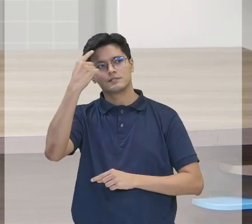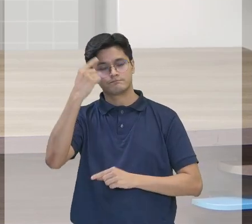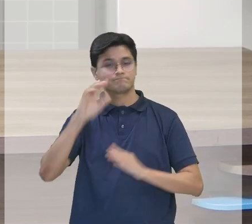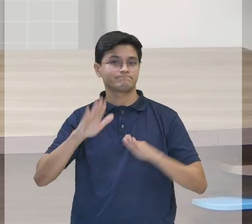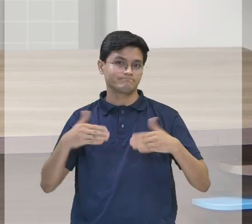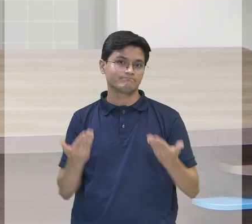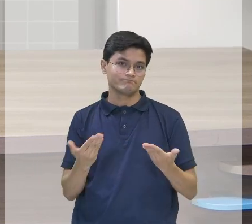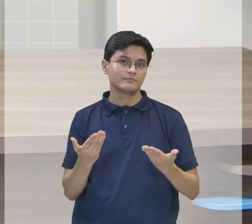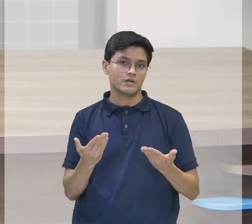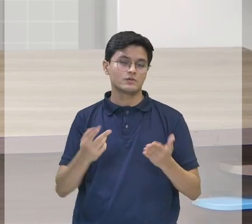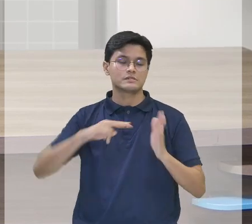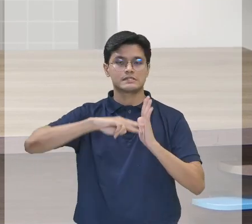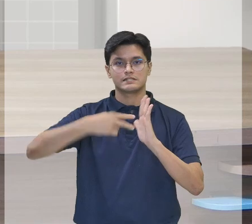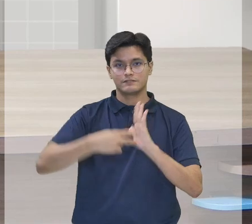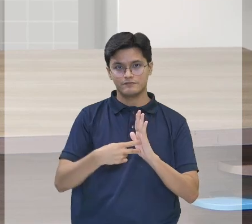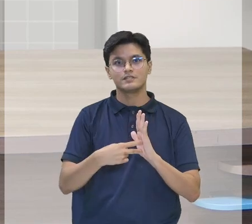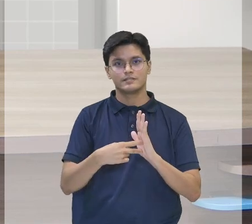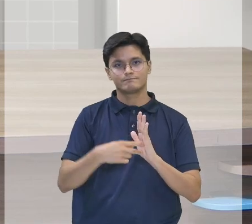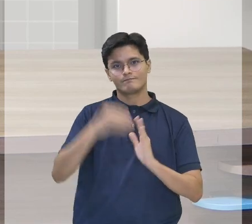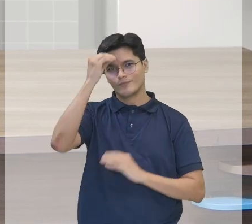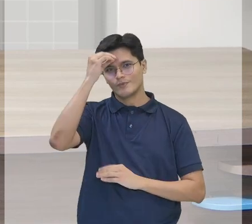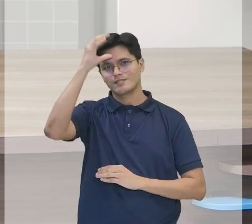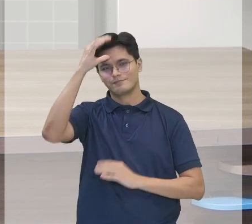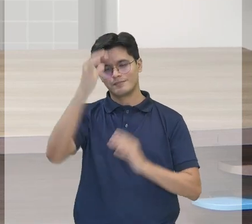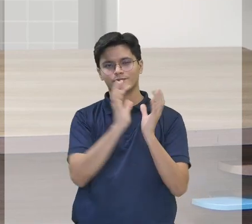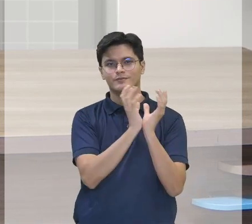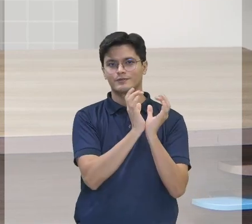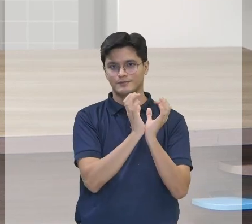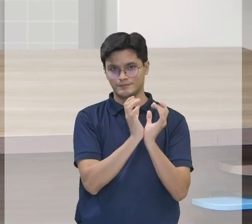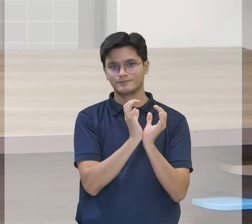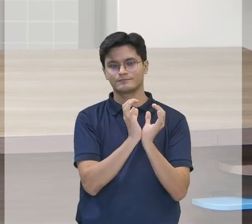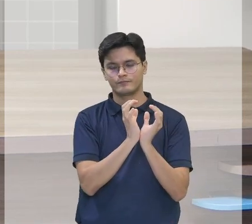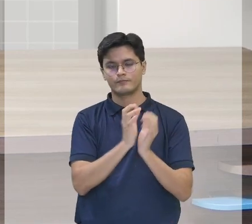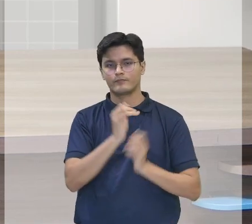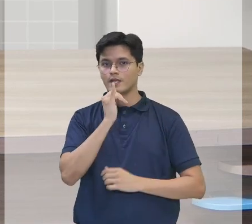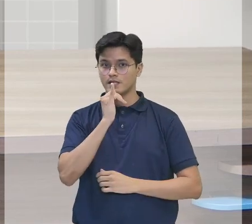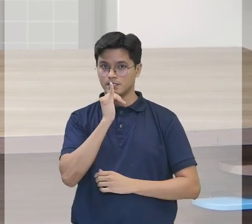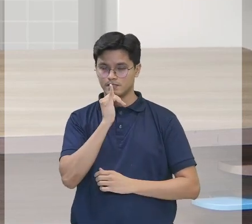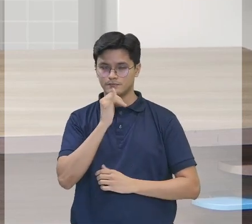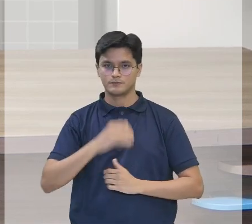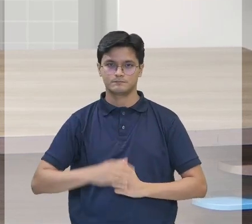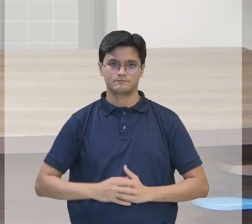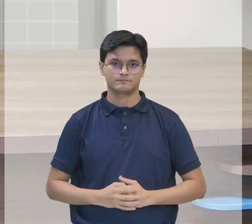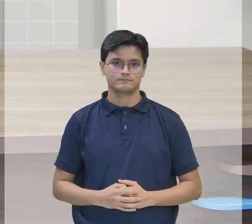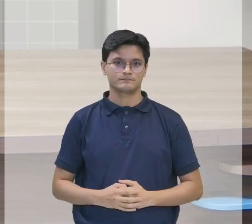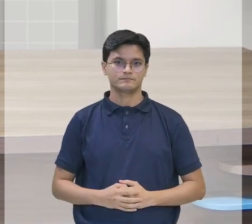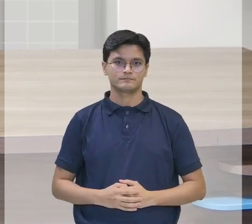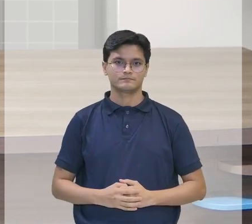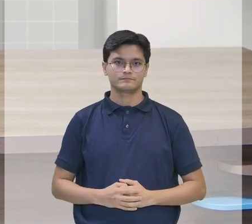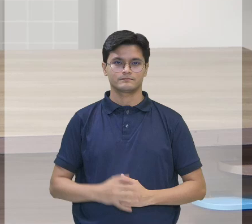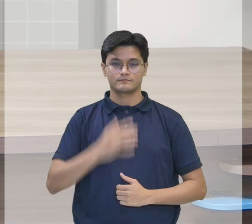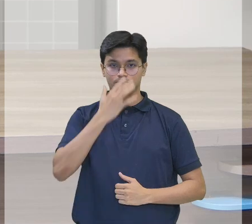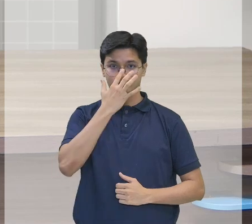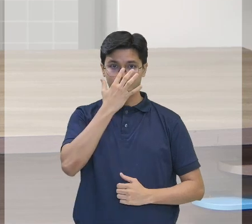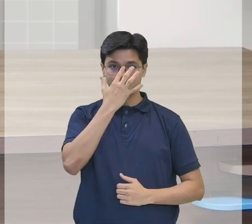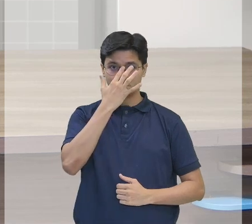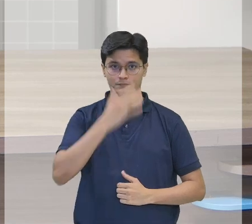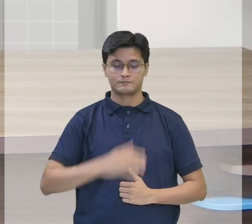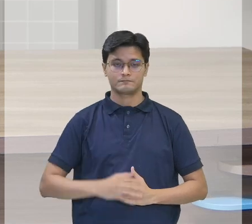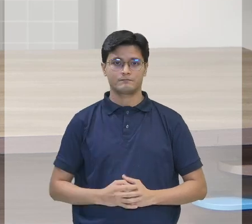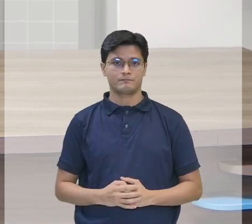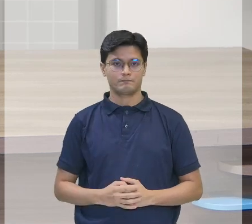do conhecimento metacognitivo. E trazendo como exemplo, né, do que a gente trouxe dentro daquelas